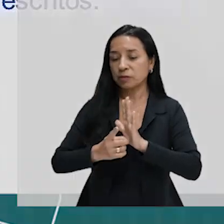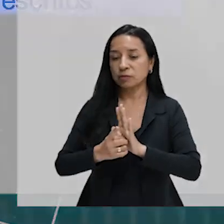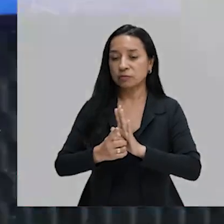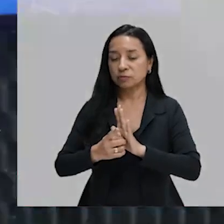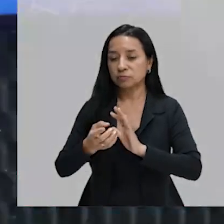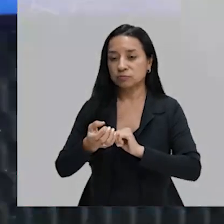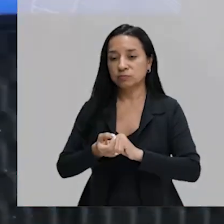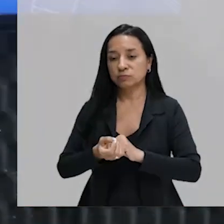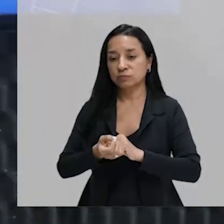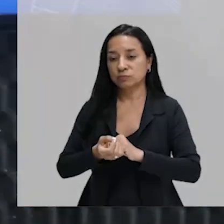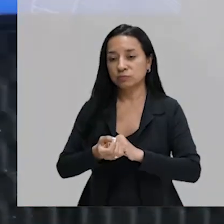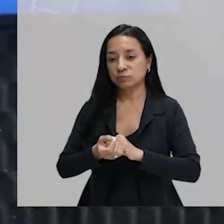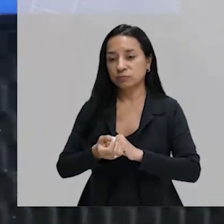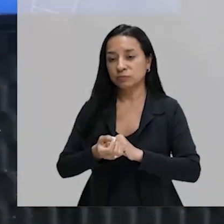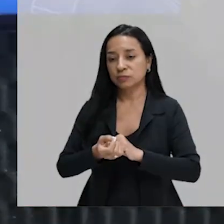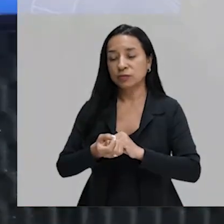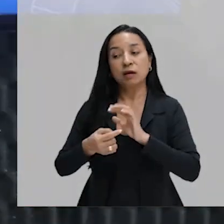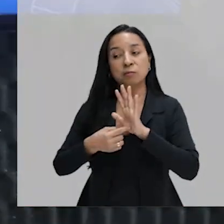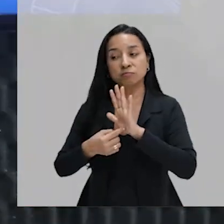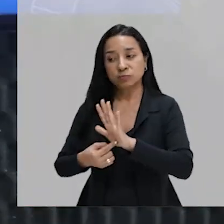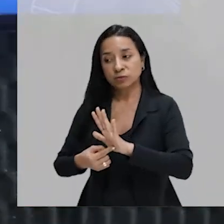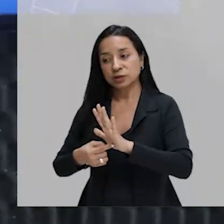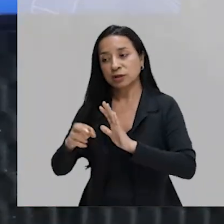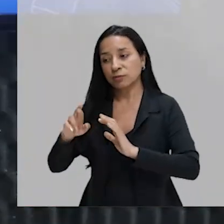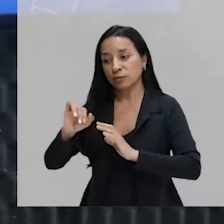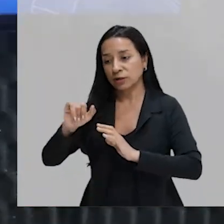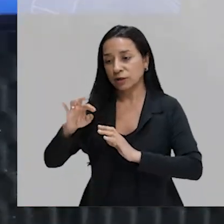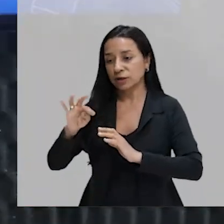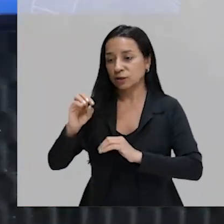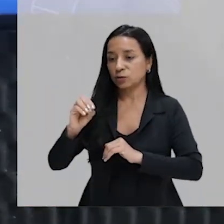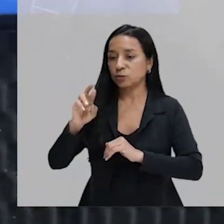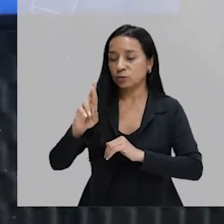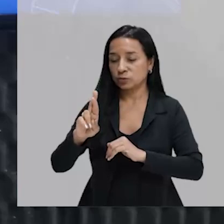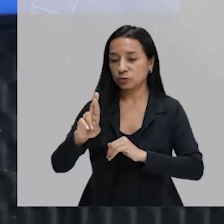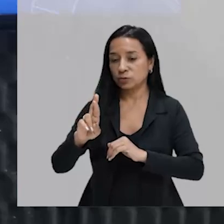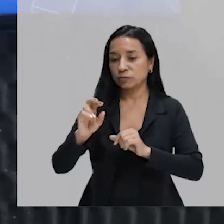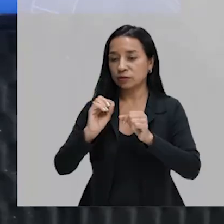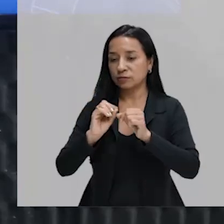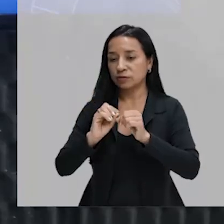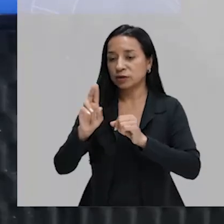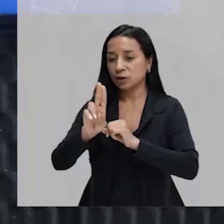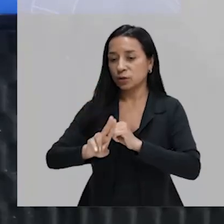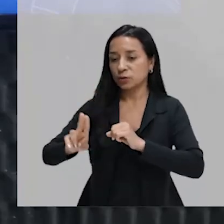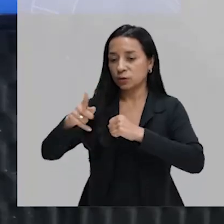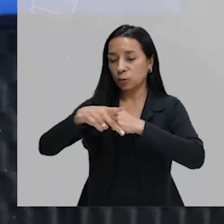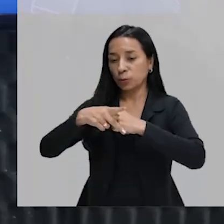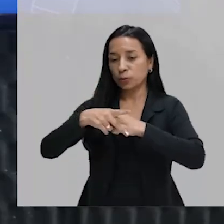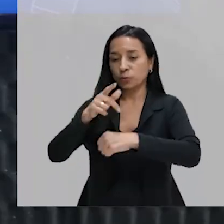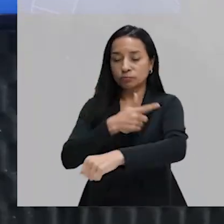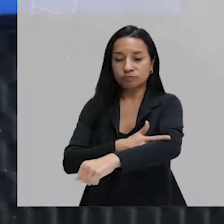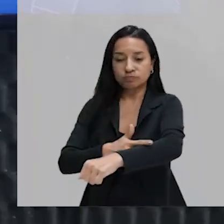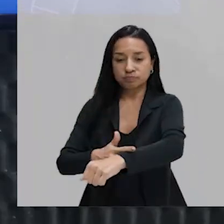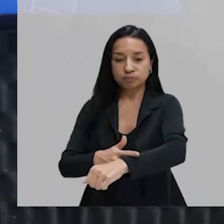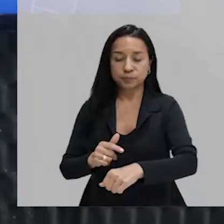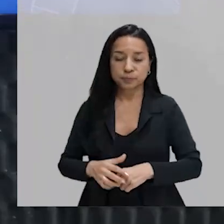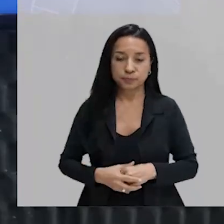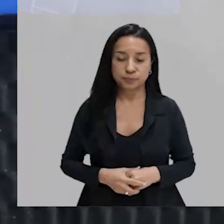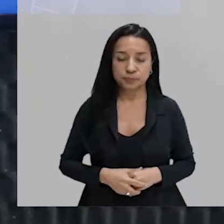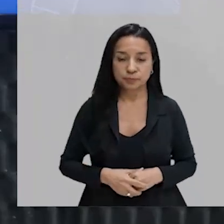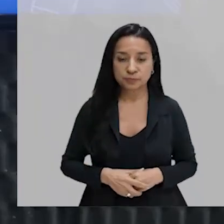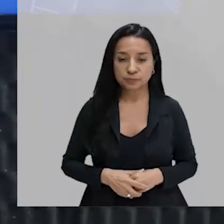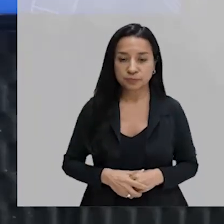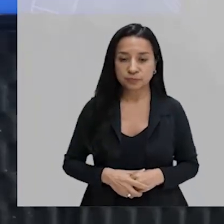coisa destinada ao reitor, né, da faculdade, você vai fazer utilizando esse pronome de tratamento. Vossa